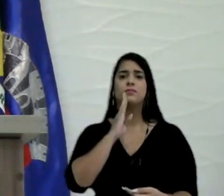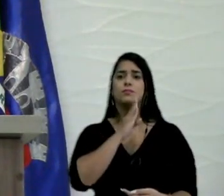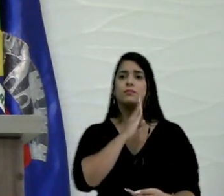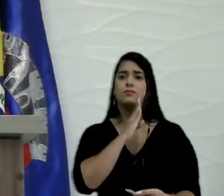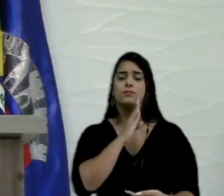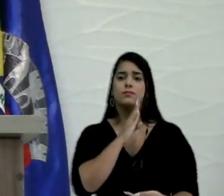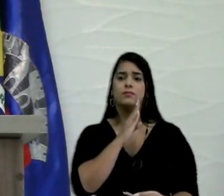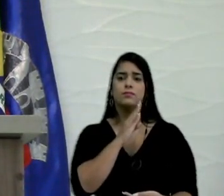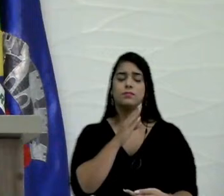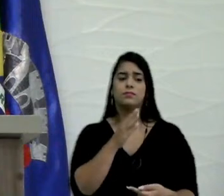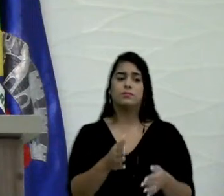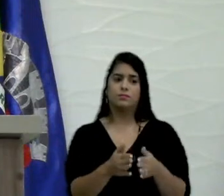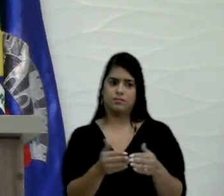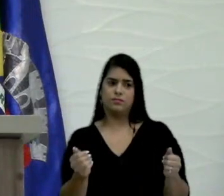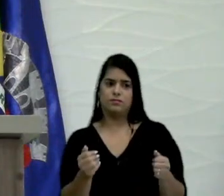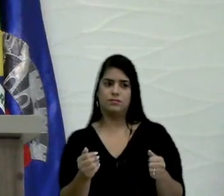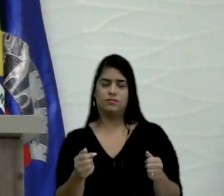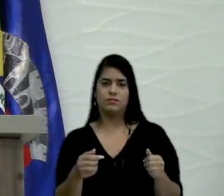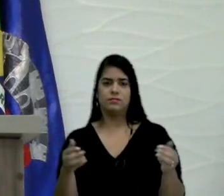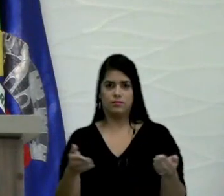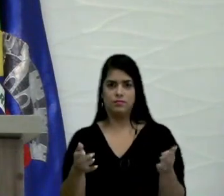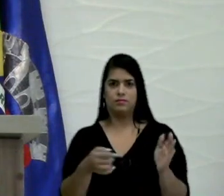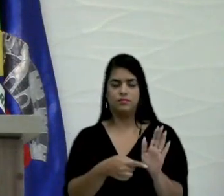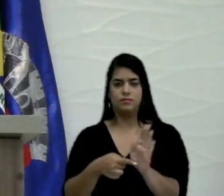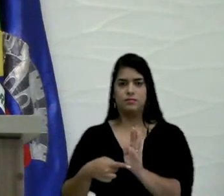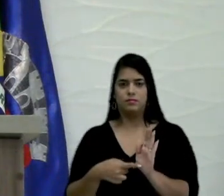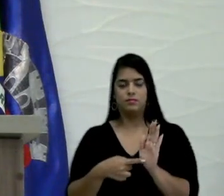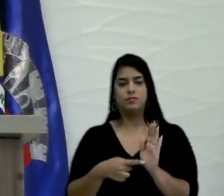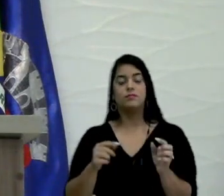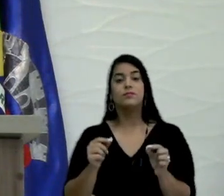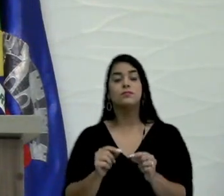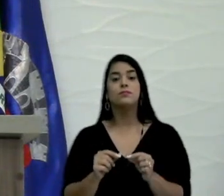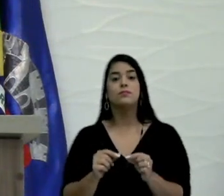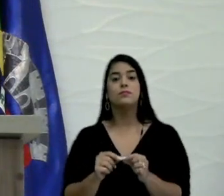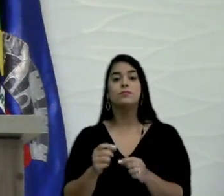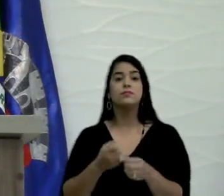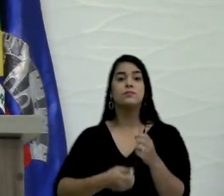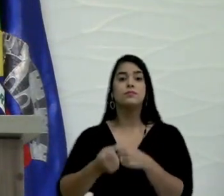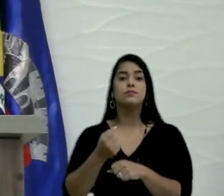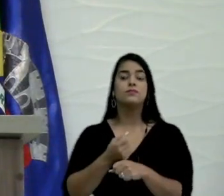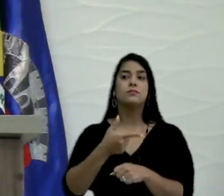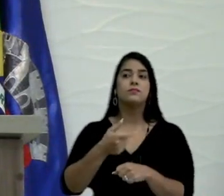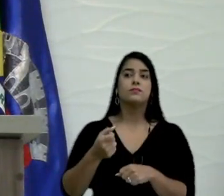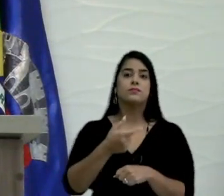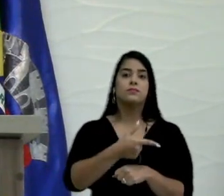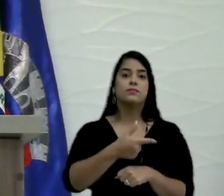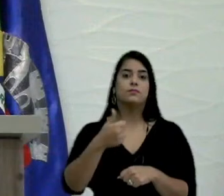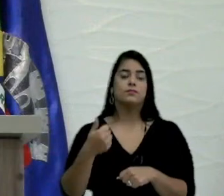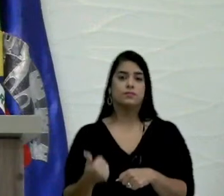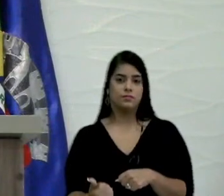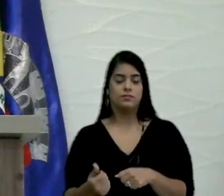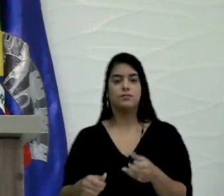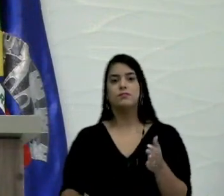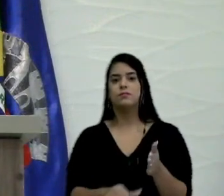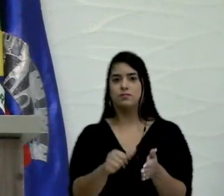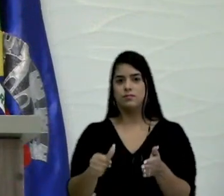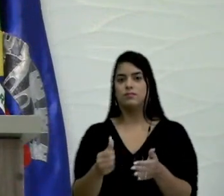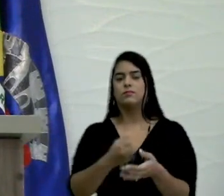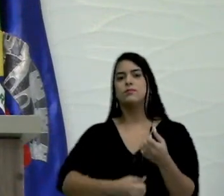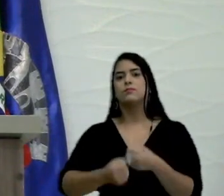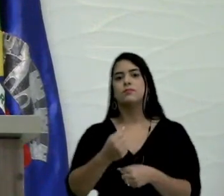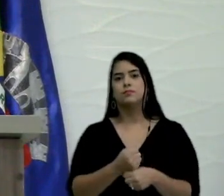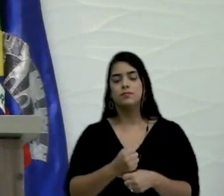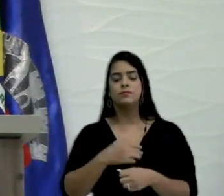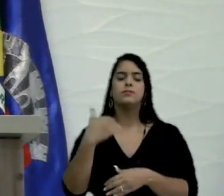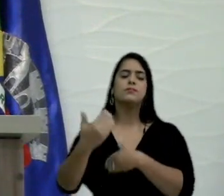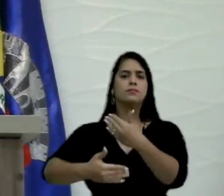esse requerimento que or apresento eu fiz esse requerimento Desde o ano 2021 primeiro ano do mandato prefit E continuo